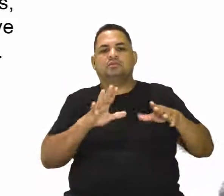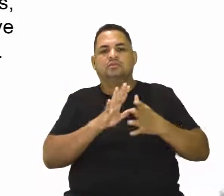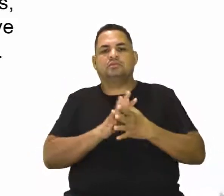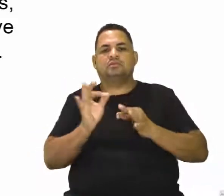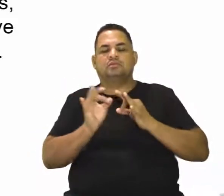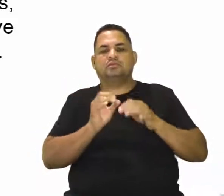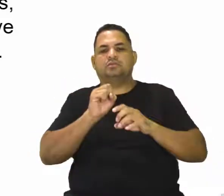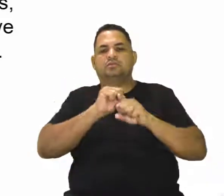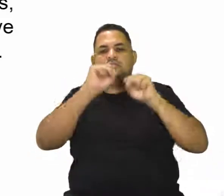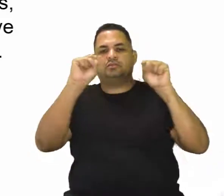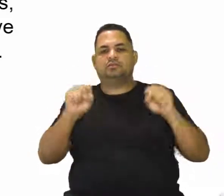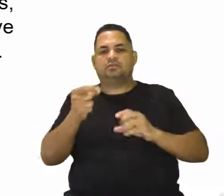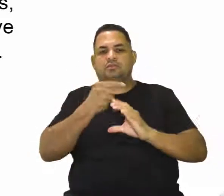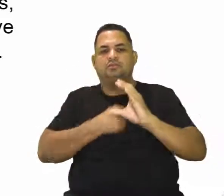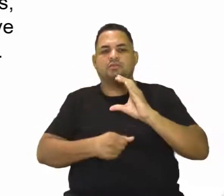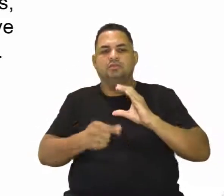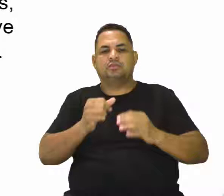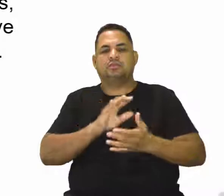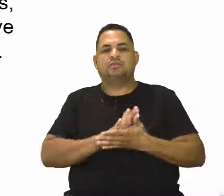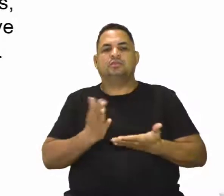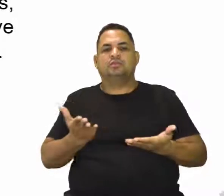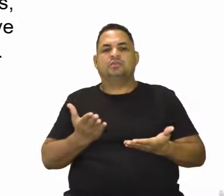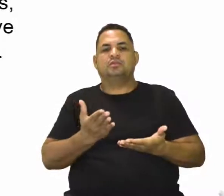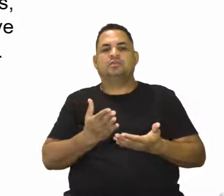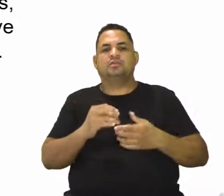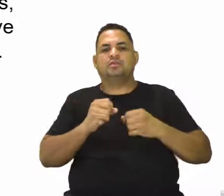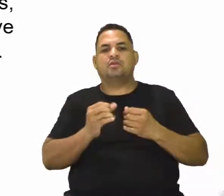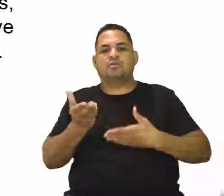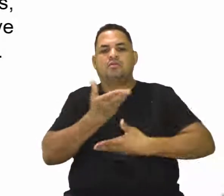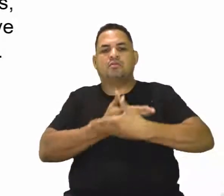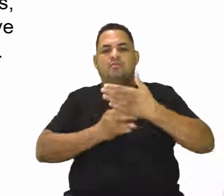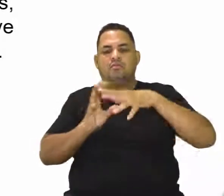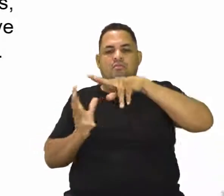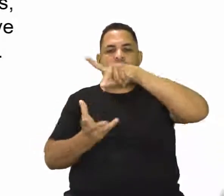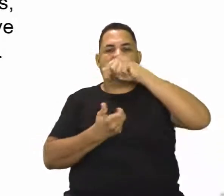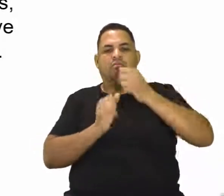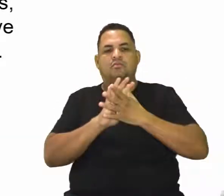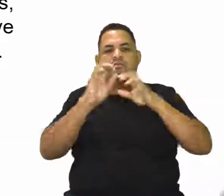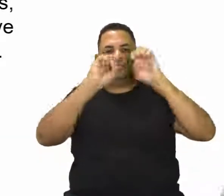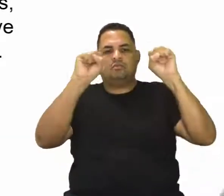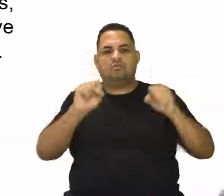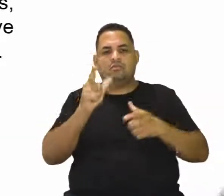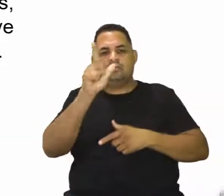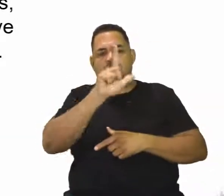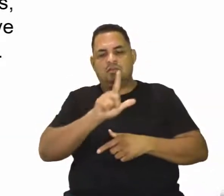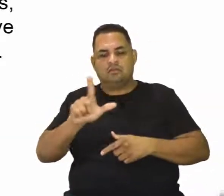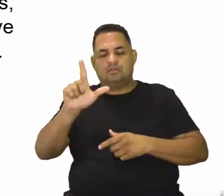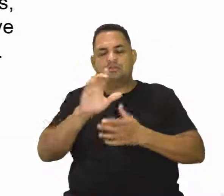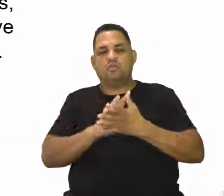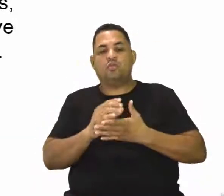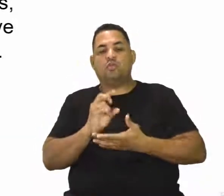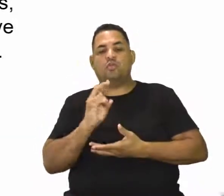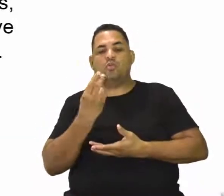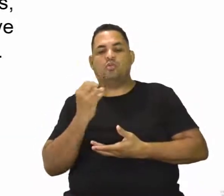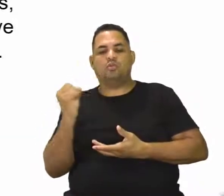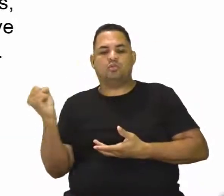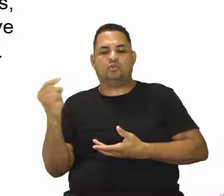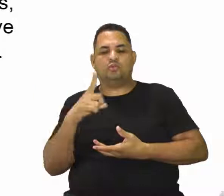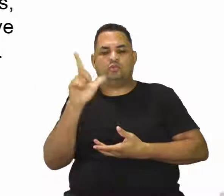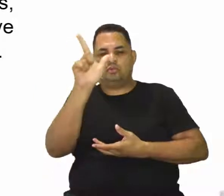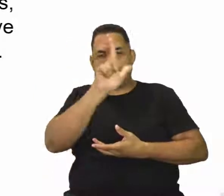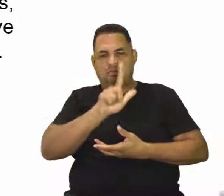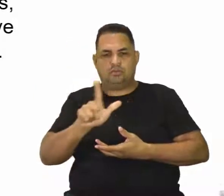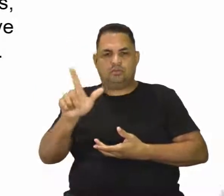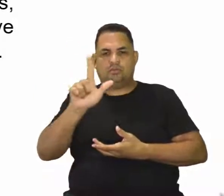sistema capitalista. Assim, com a maior integração mundial, o sistema liberal ou